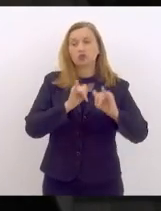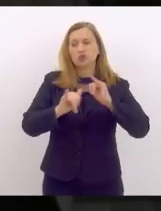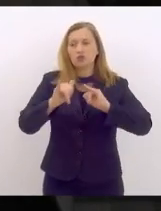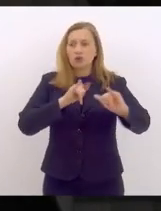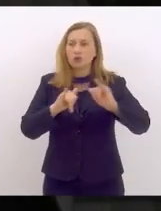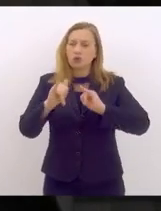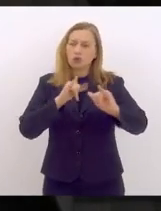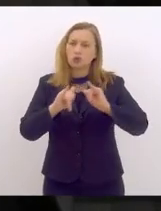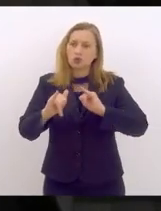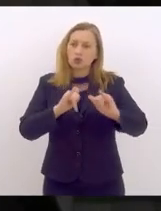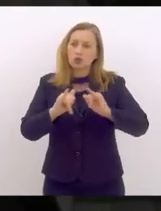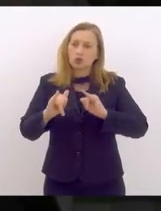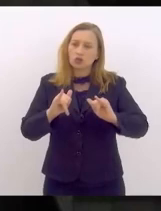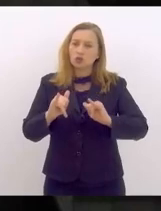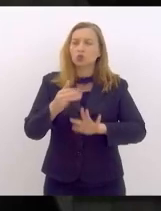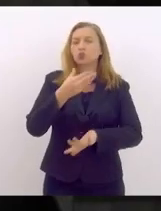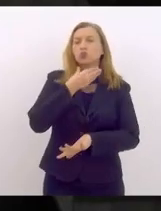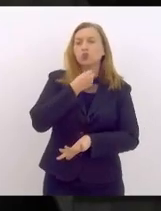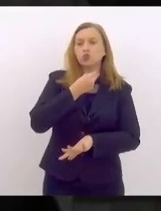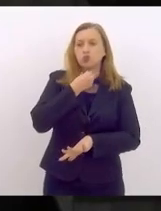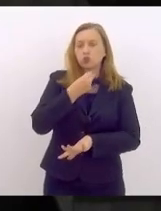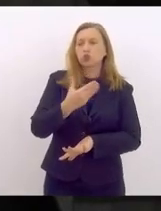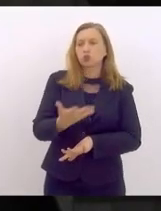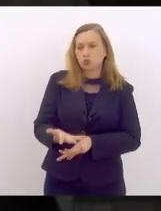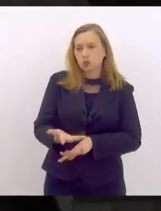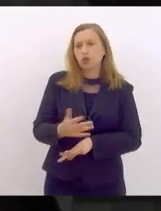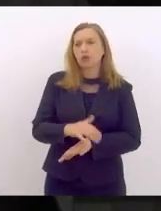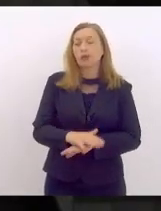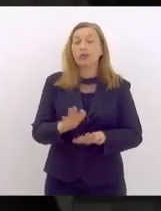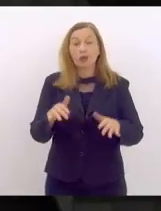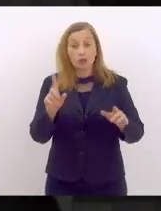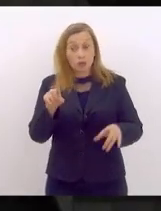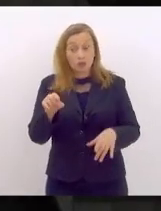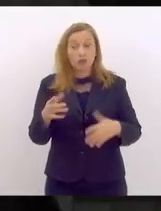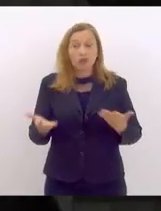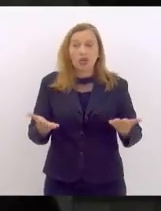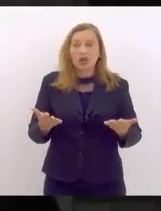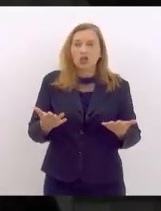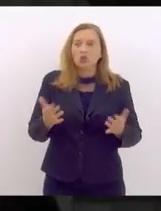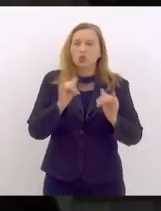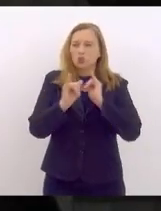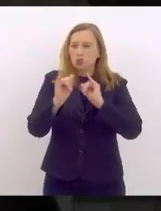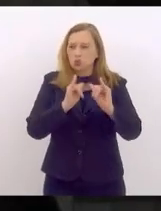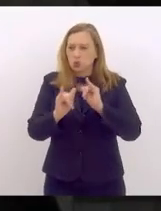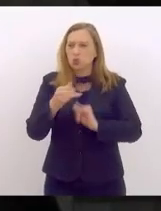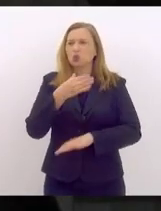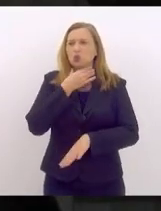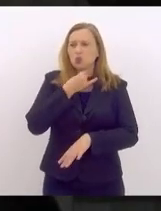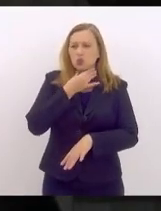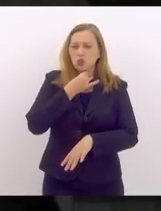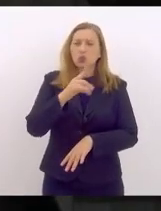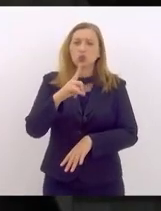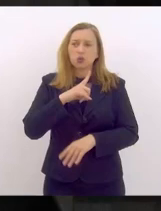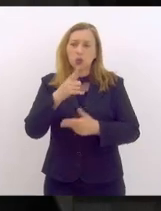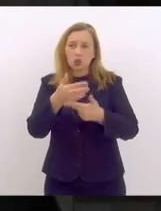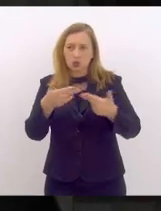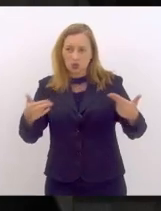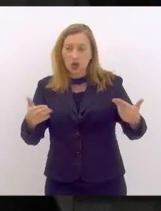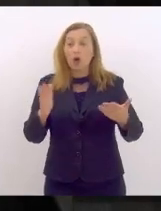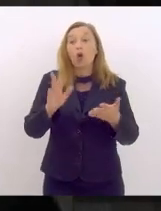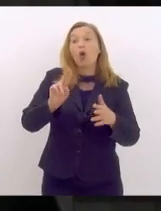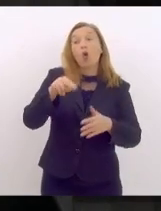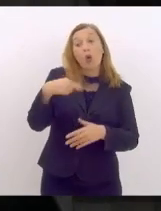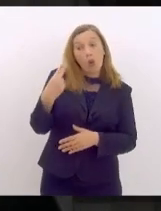estão cheia de fake News Isto é notícias falsas ou